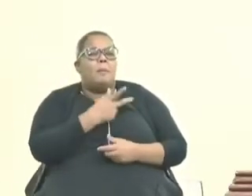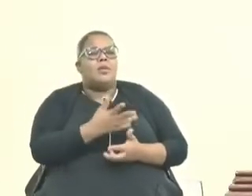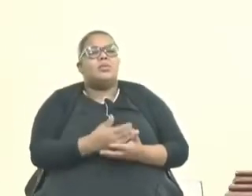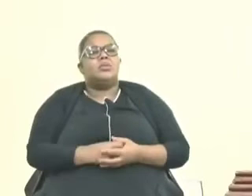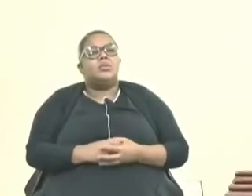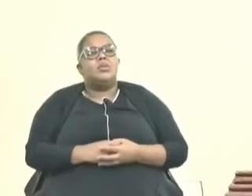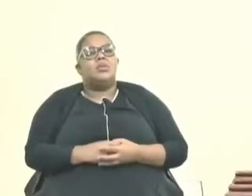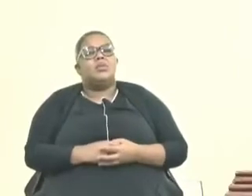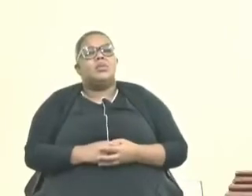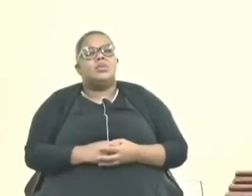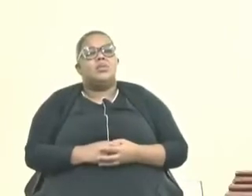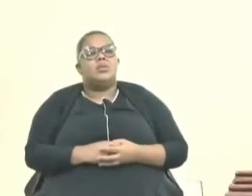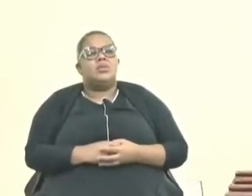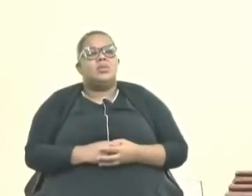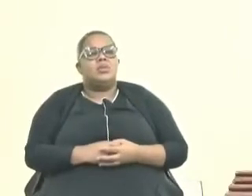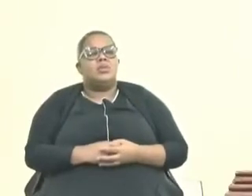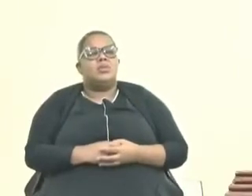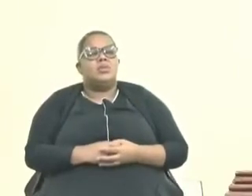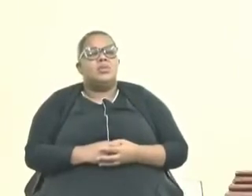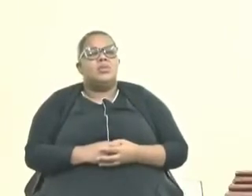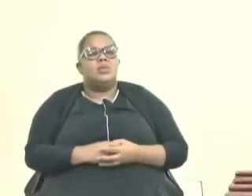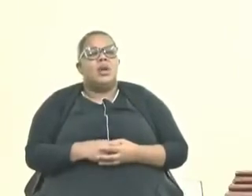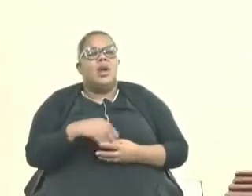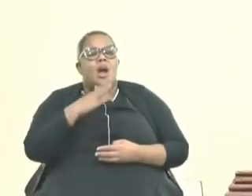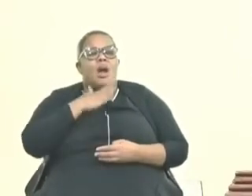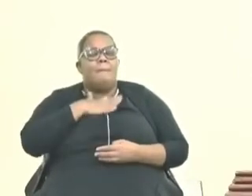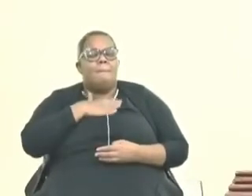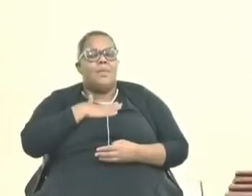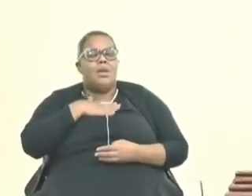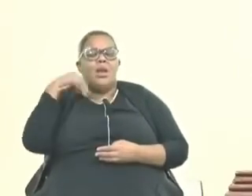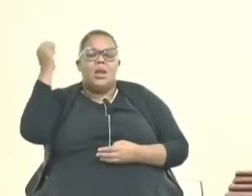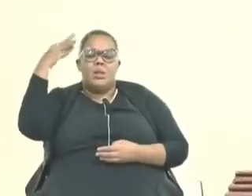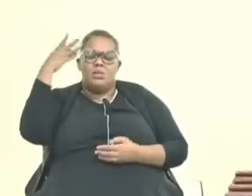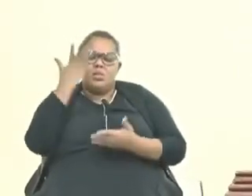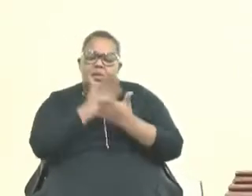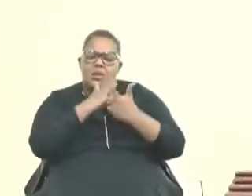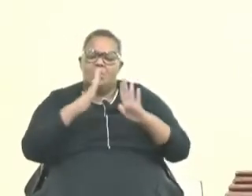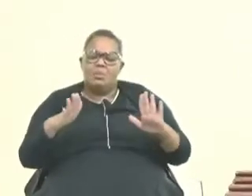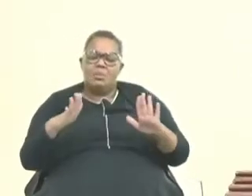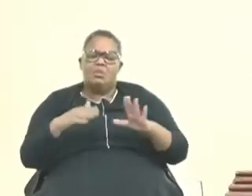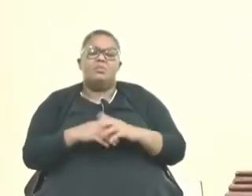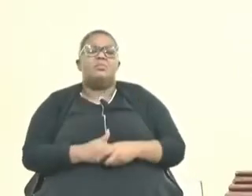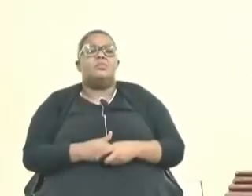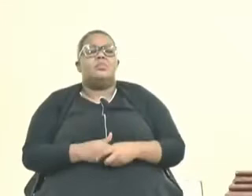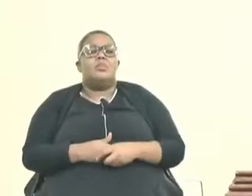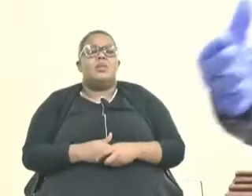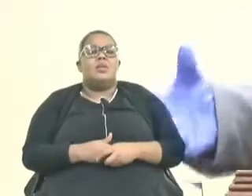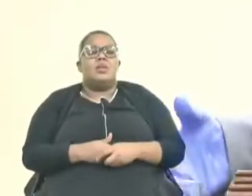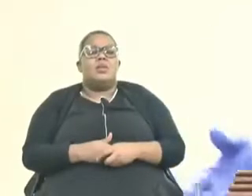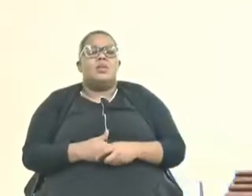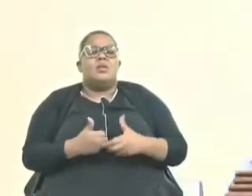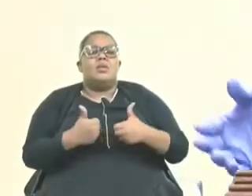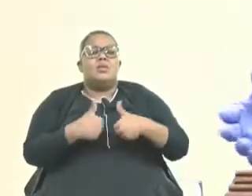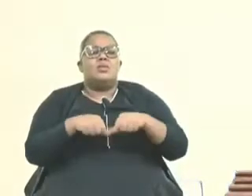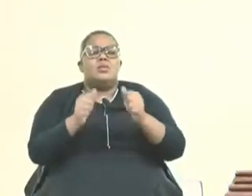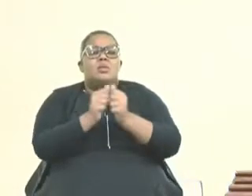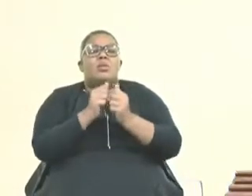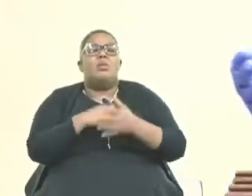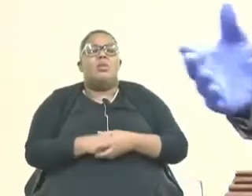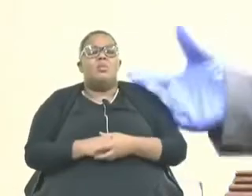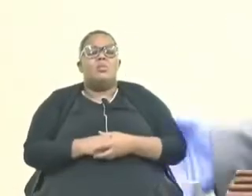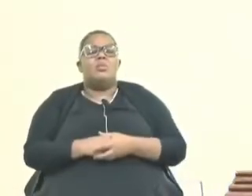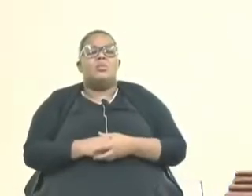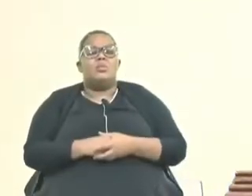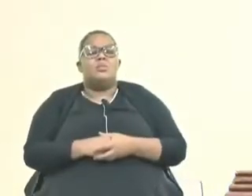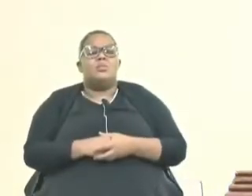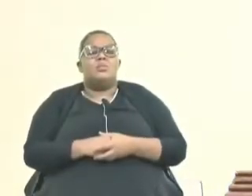pastor é a minha luz se apagou ou Estou como o